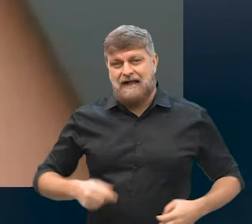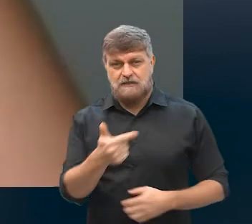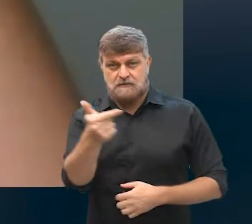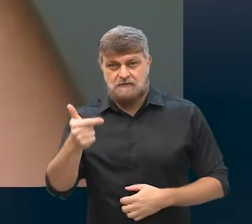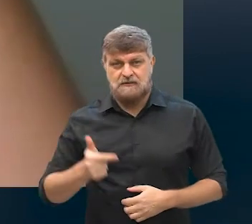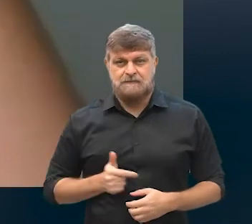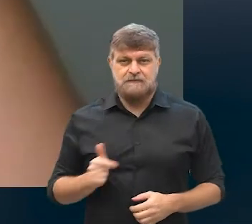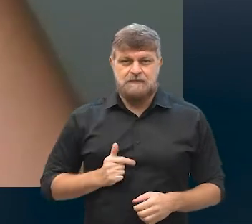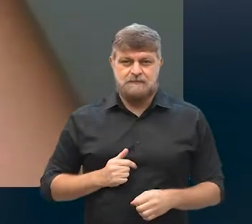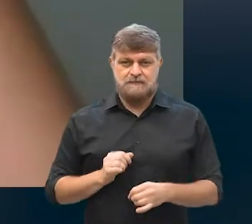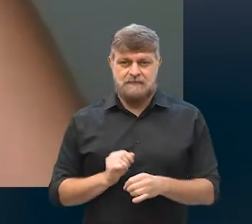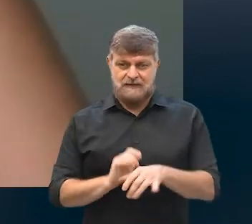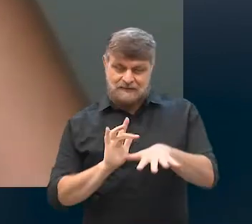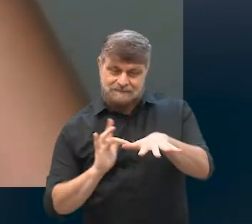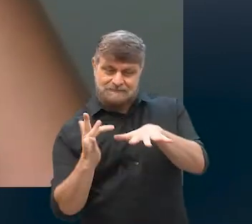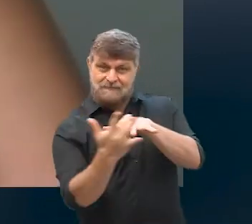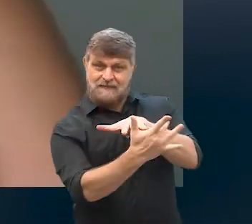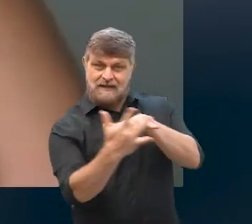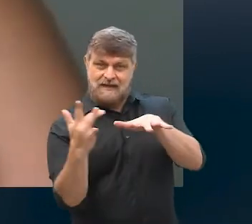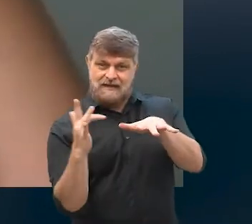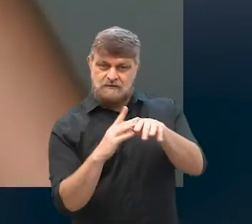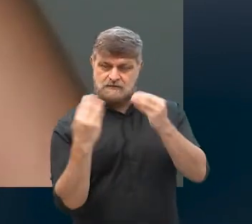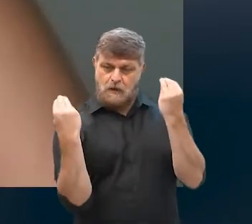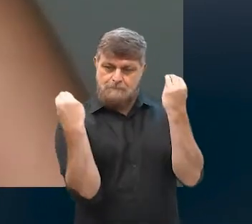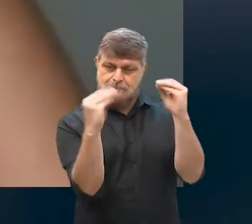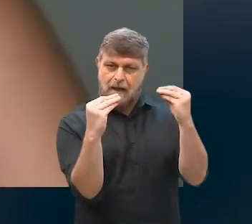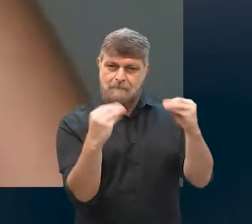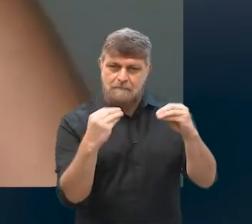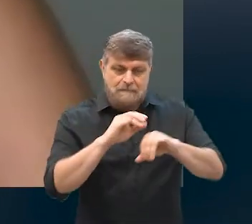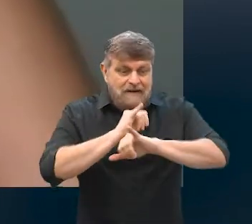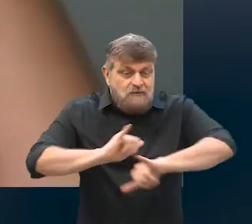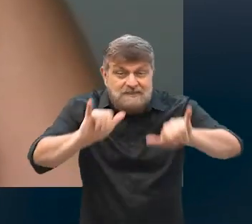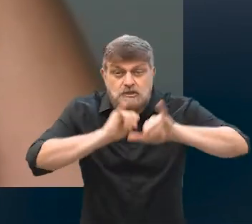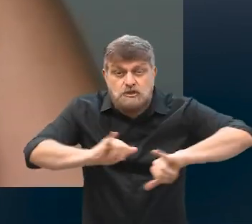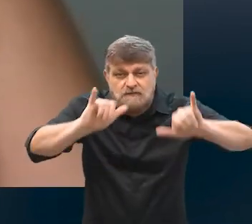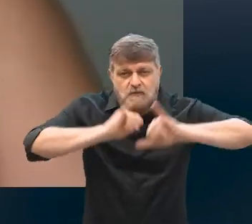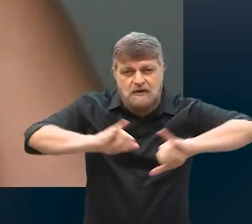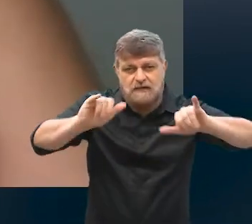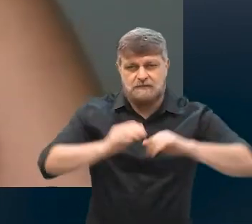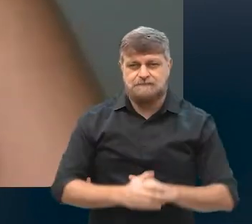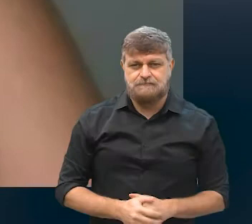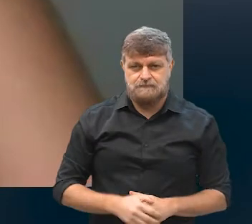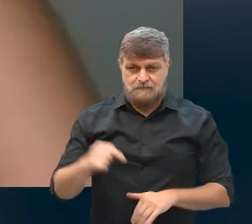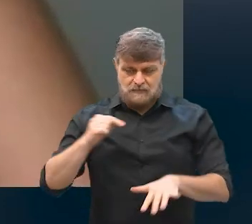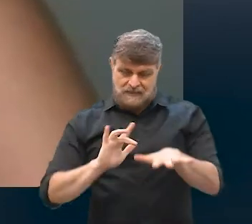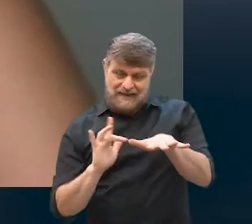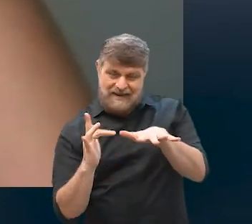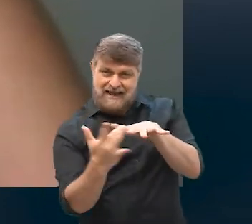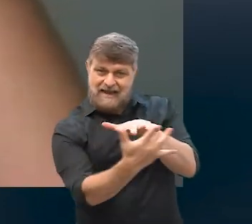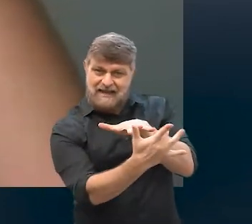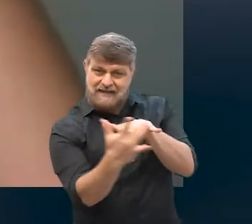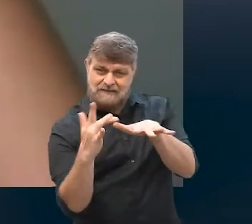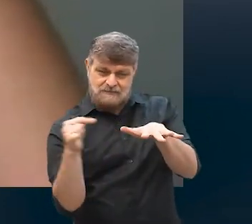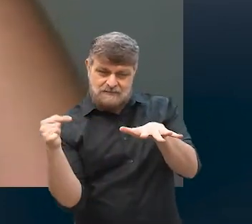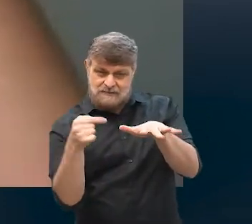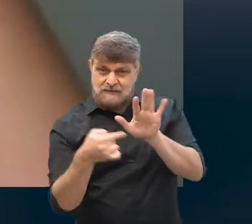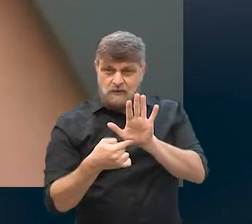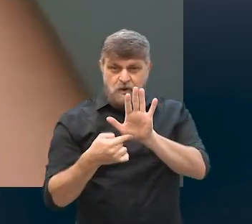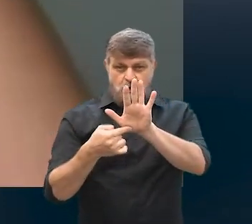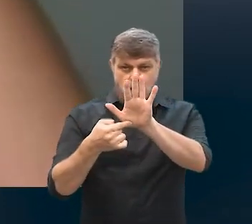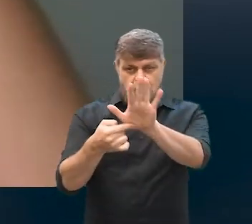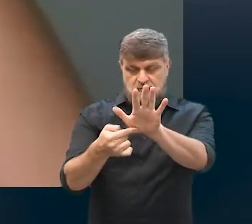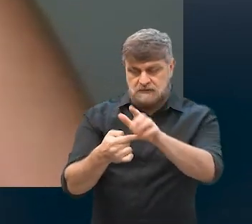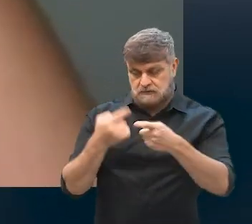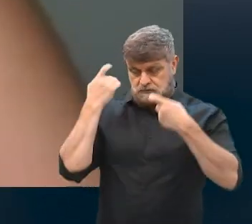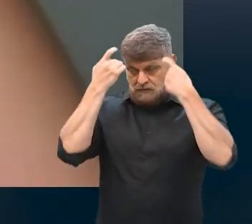rede social para divulgar o seu produto para os clientes. Nessa rede social, você mostrar a